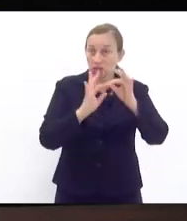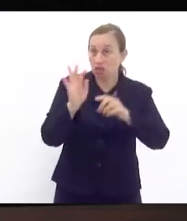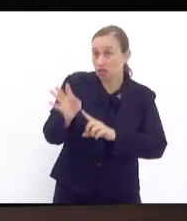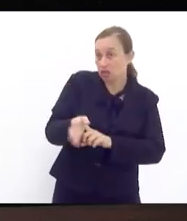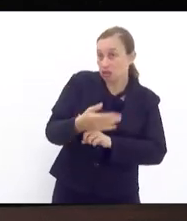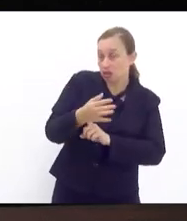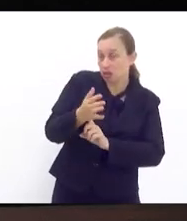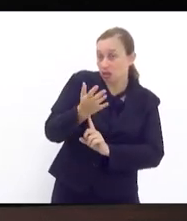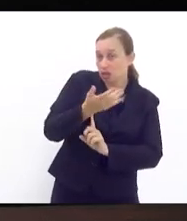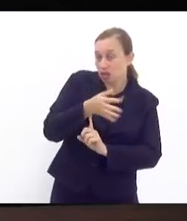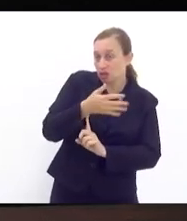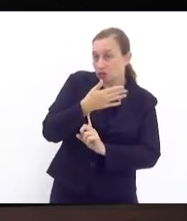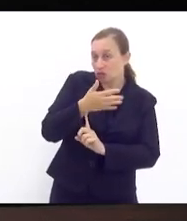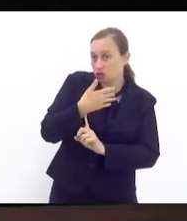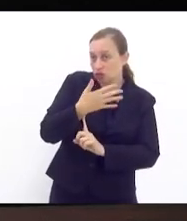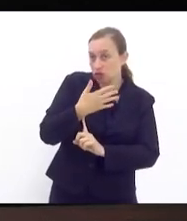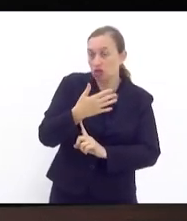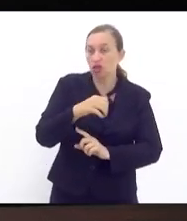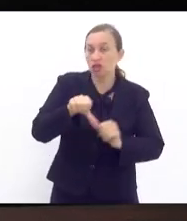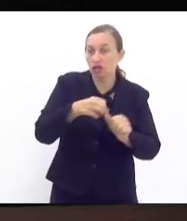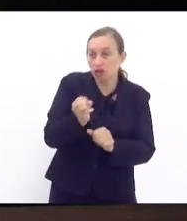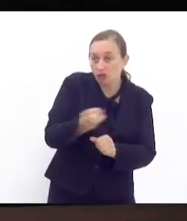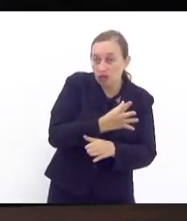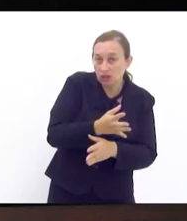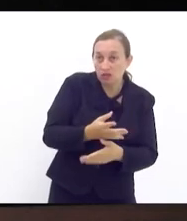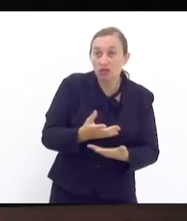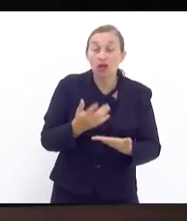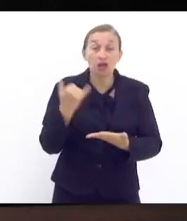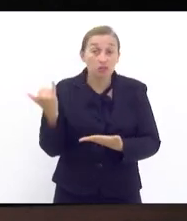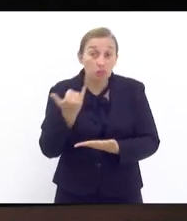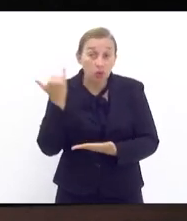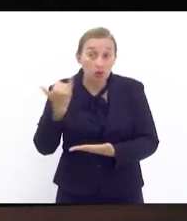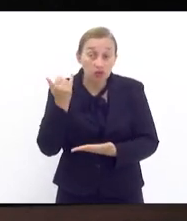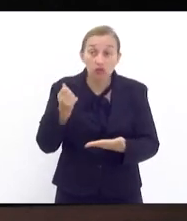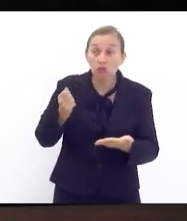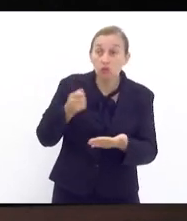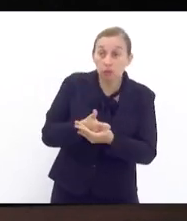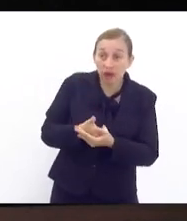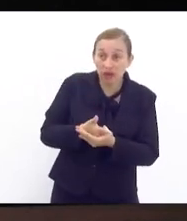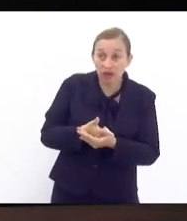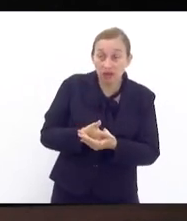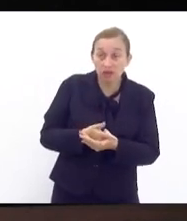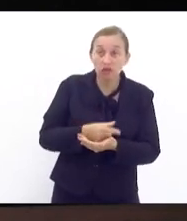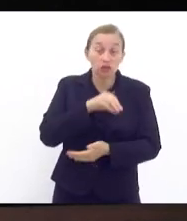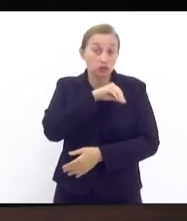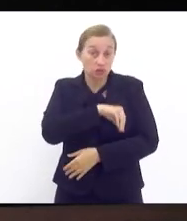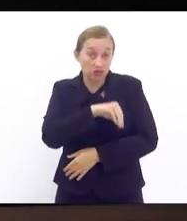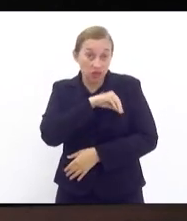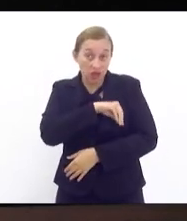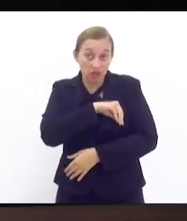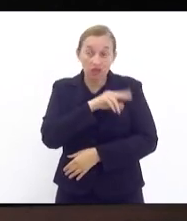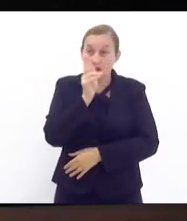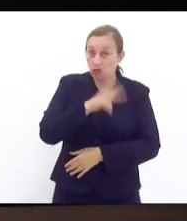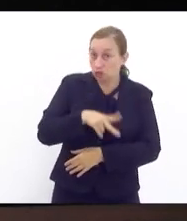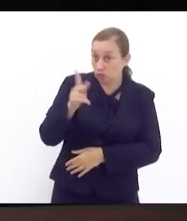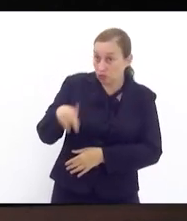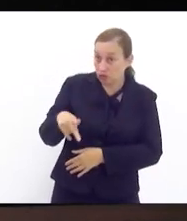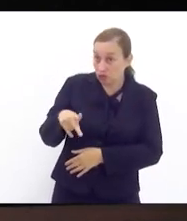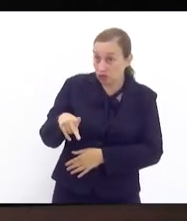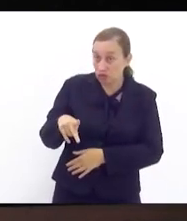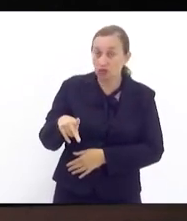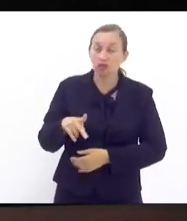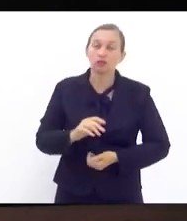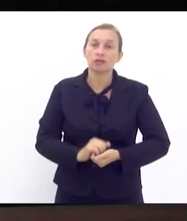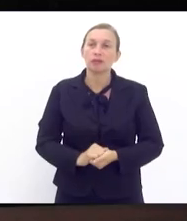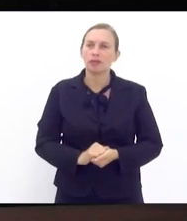tecnologia e inovação. É imprescindível, então, o pagamento do piso salarial aos professores da nossa